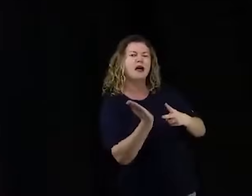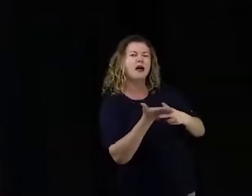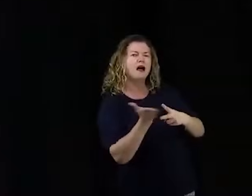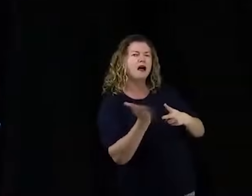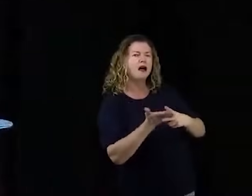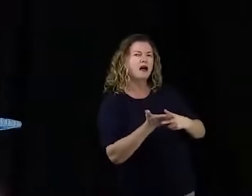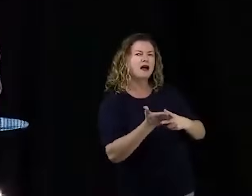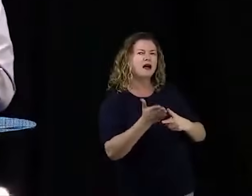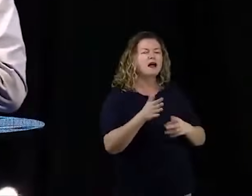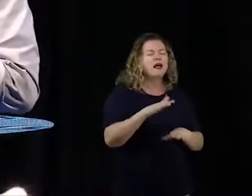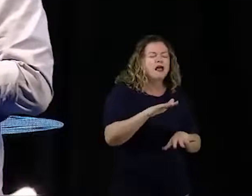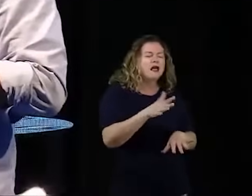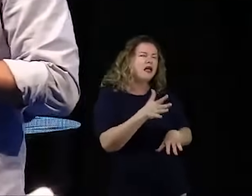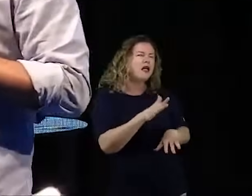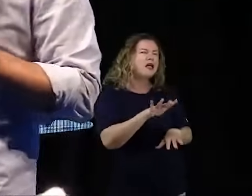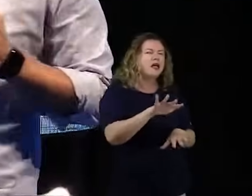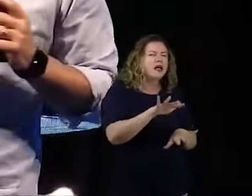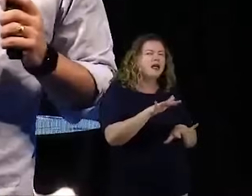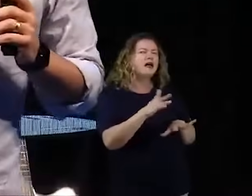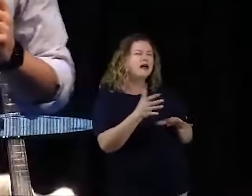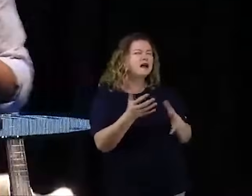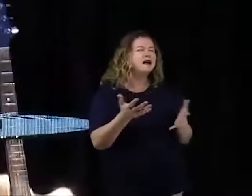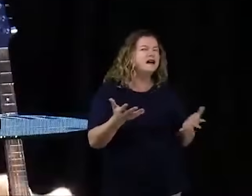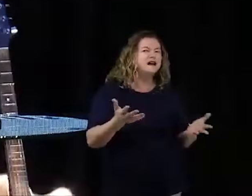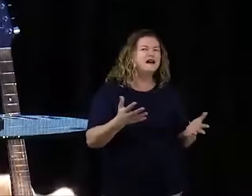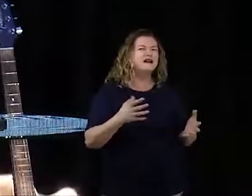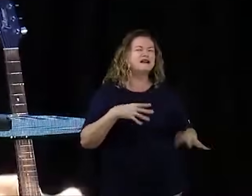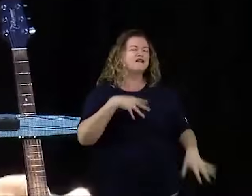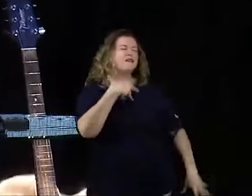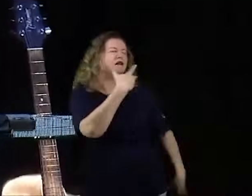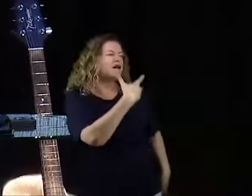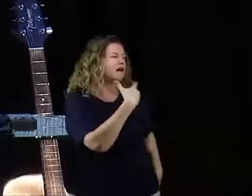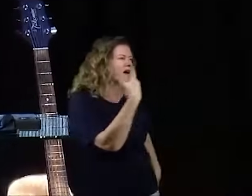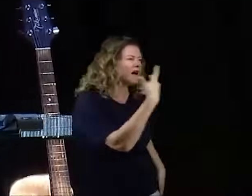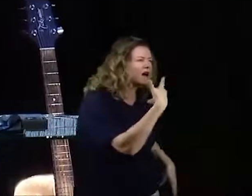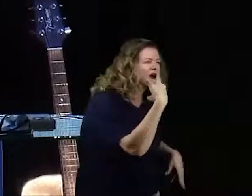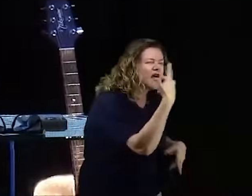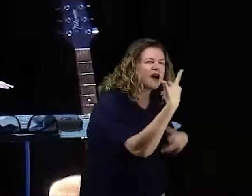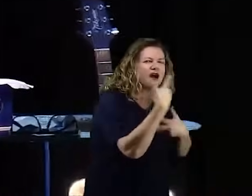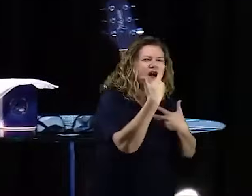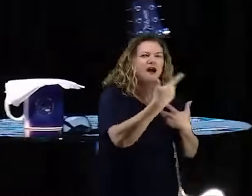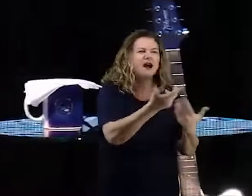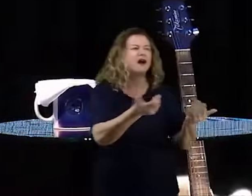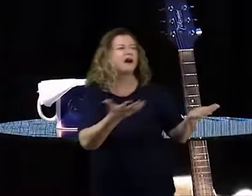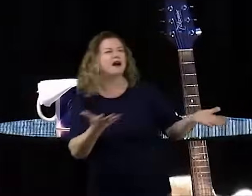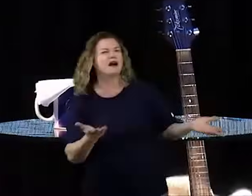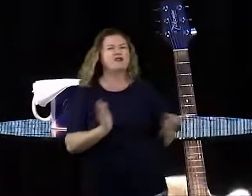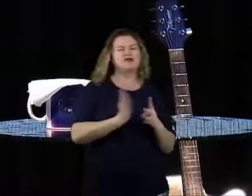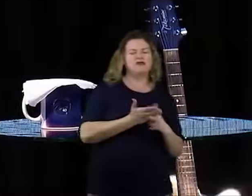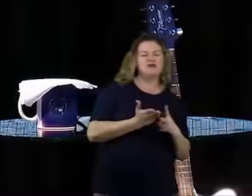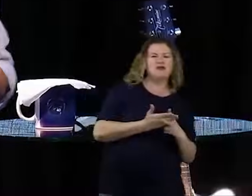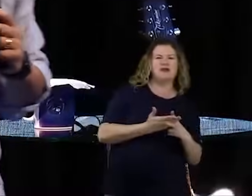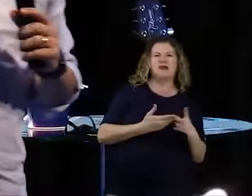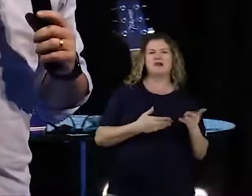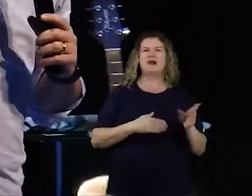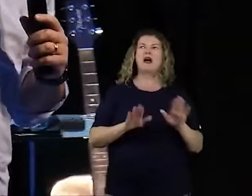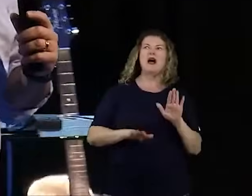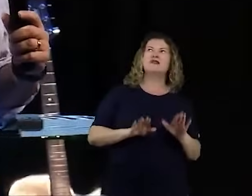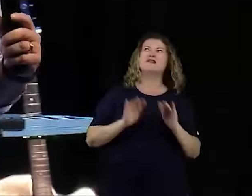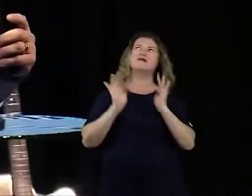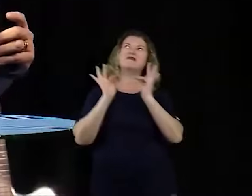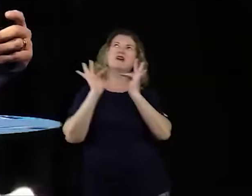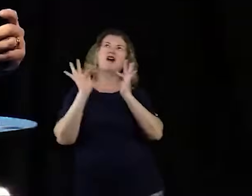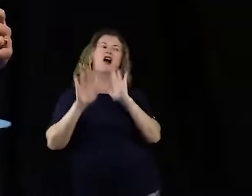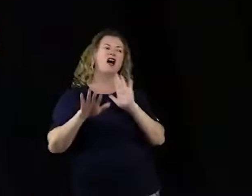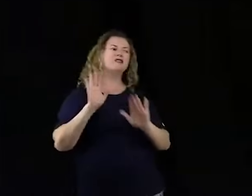armadilhas da onde da sensualidade a armadilha da sensualidade transforma o coração